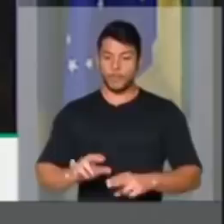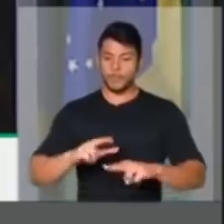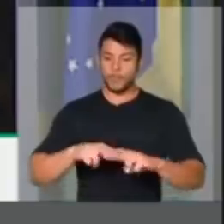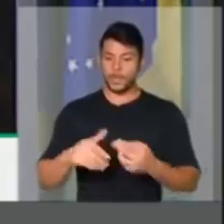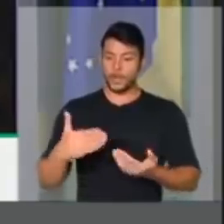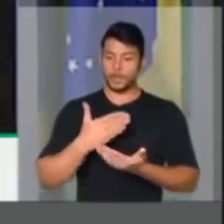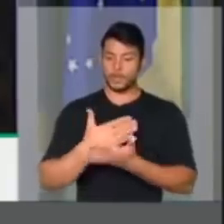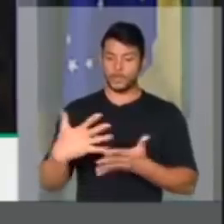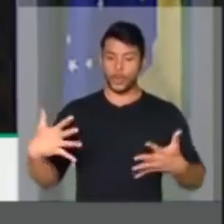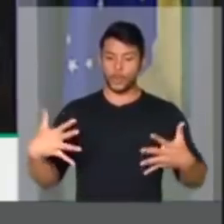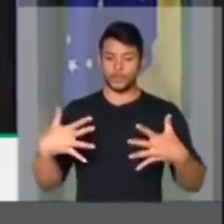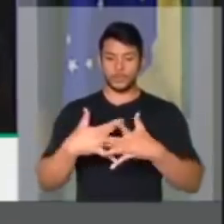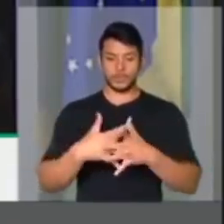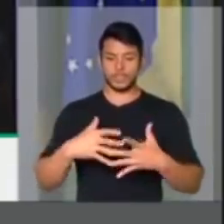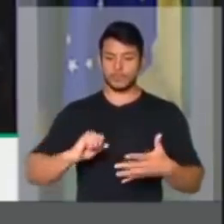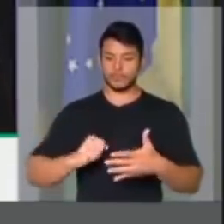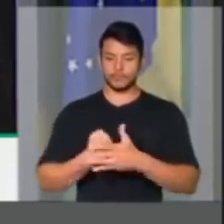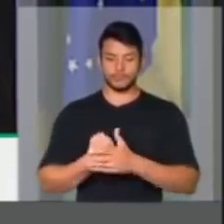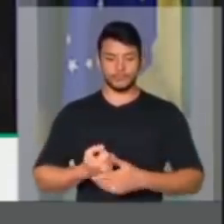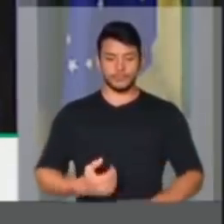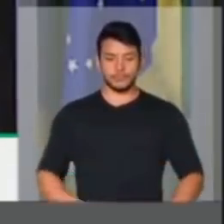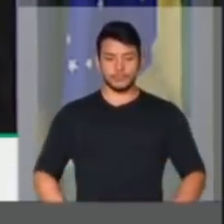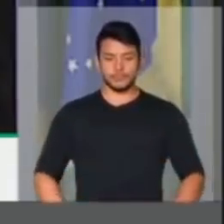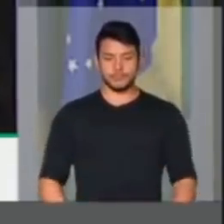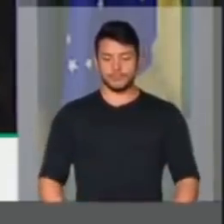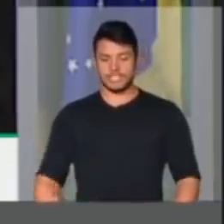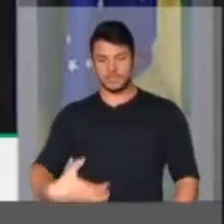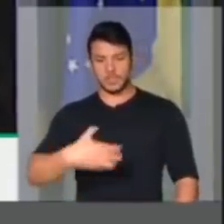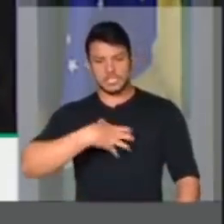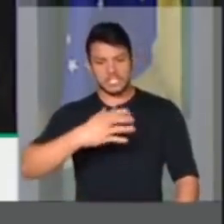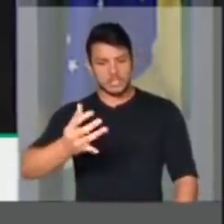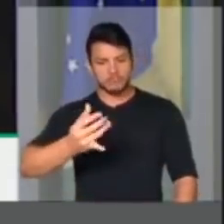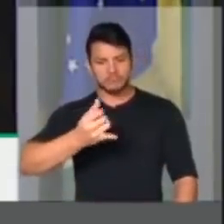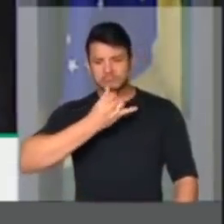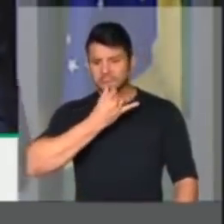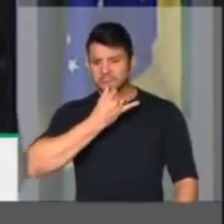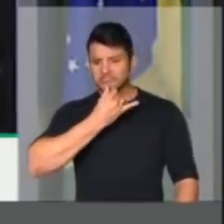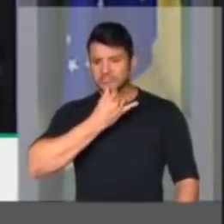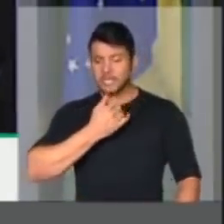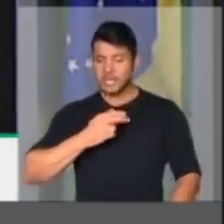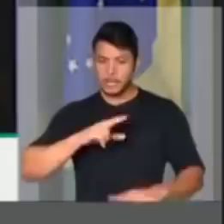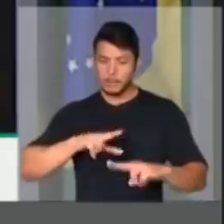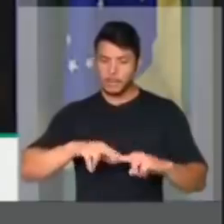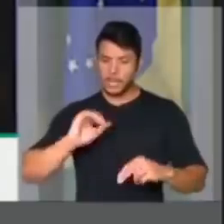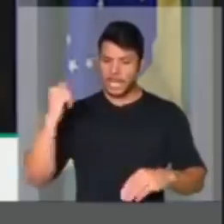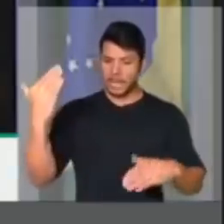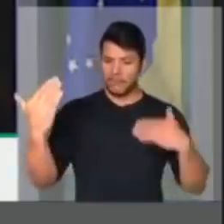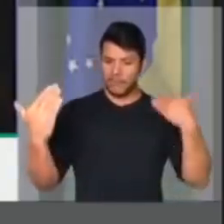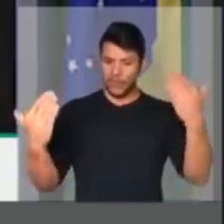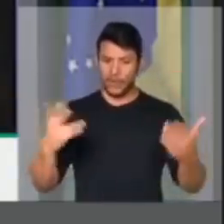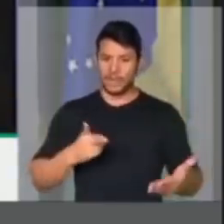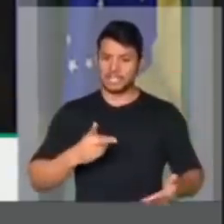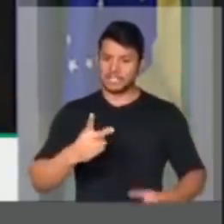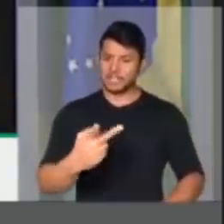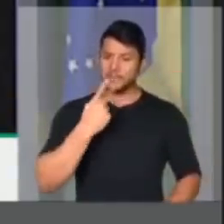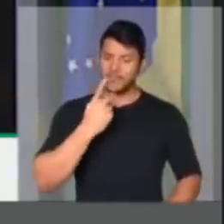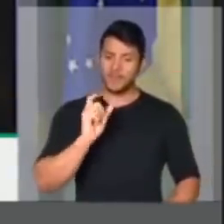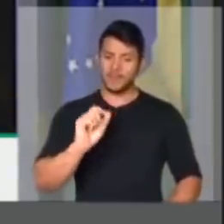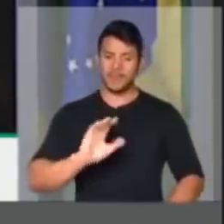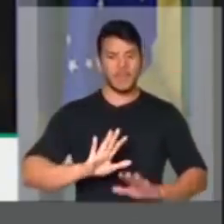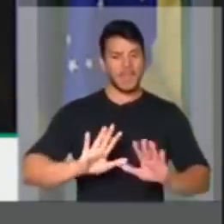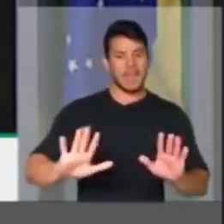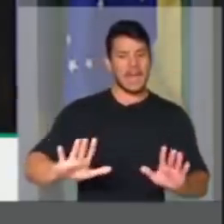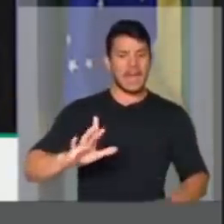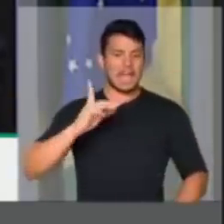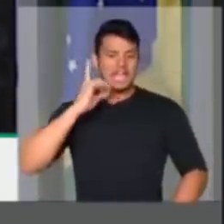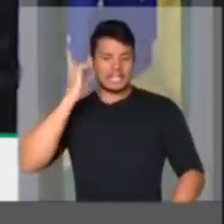obstruíram todos os debates. Decepção profunda. Porque a crítica lá fora é exatamente essa, de que deputados